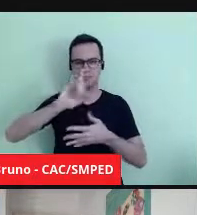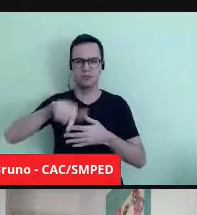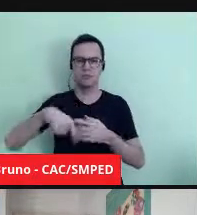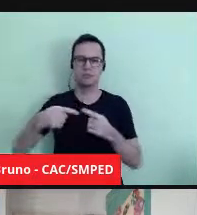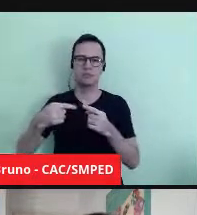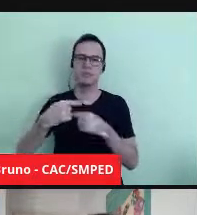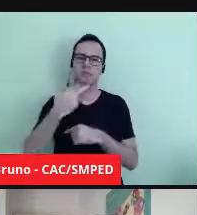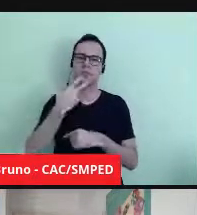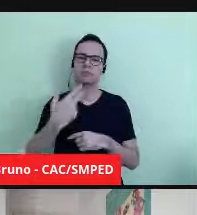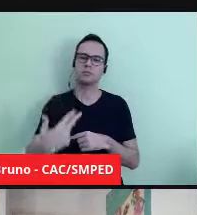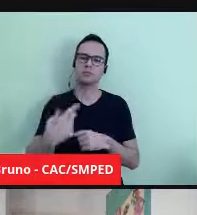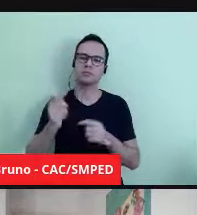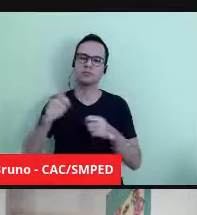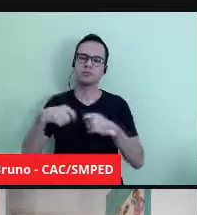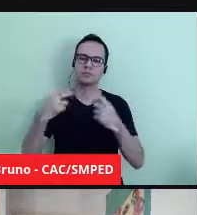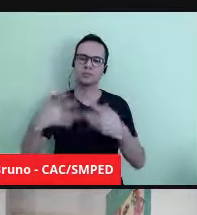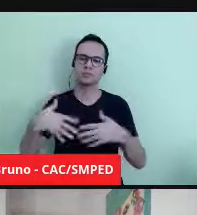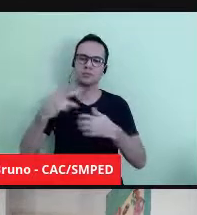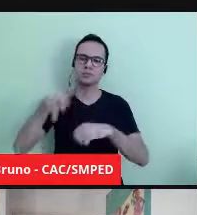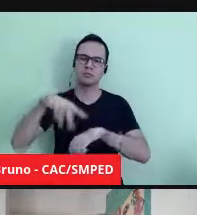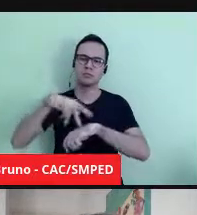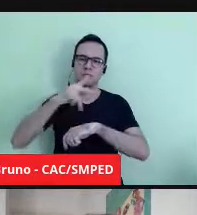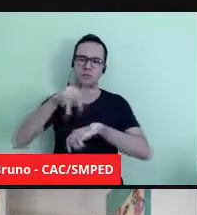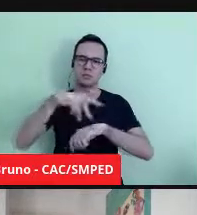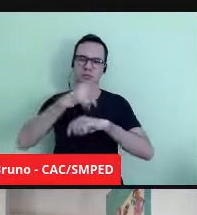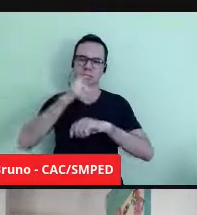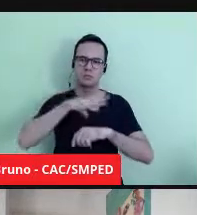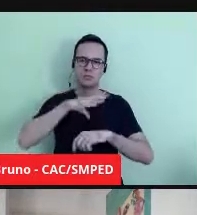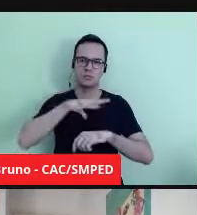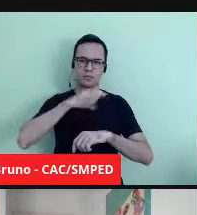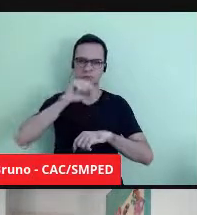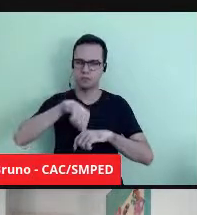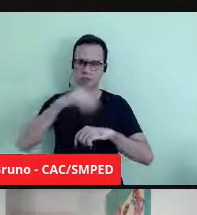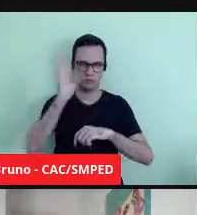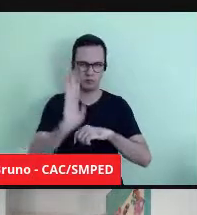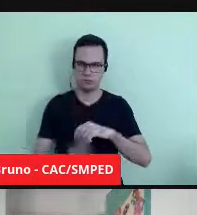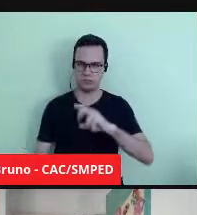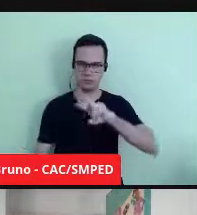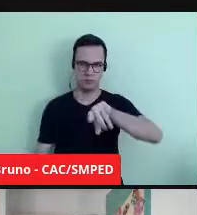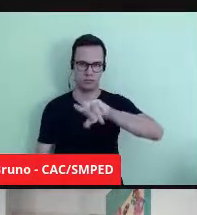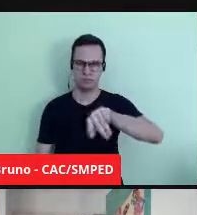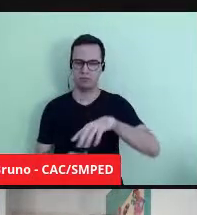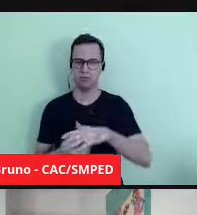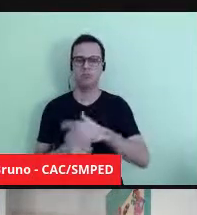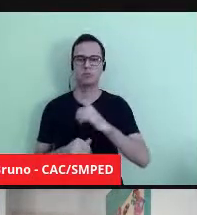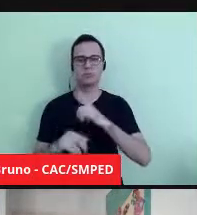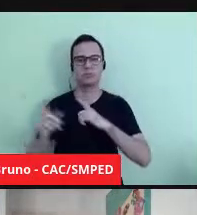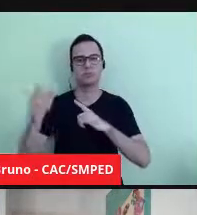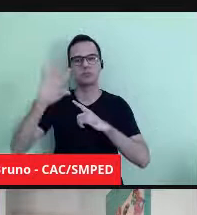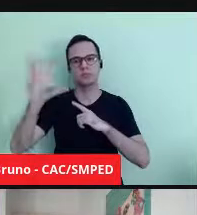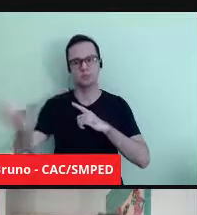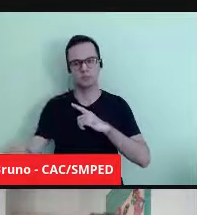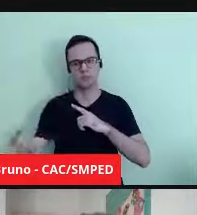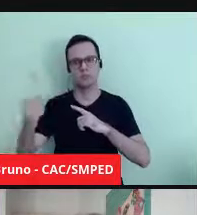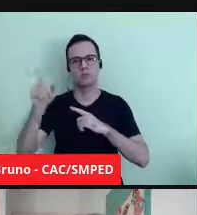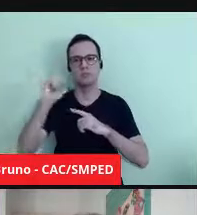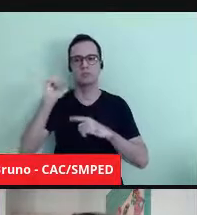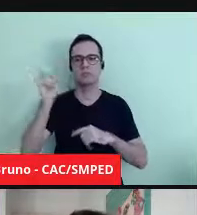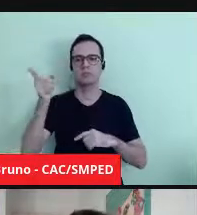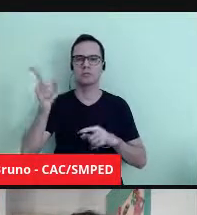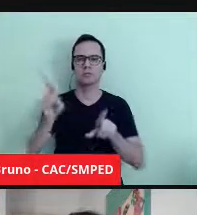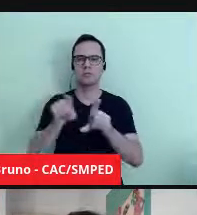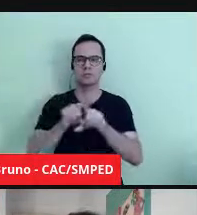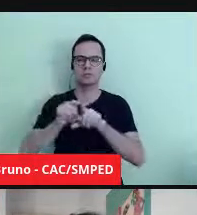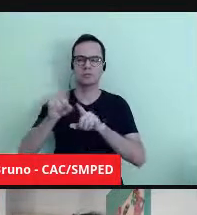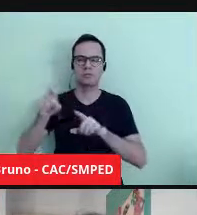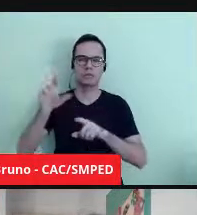Língua, que fala sobre os países de língua portuguesa que não são o Brasil, né? Então, os países africanos, asiáticos e mesmo Portugal,